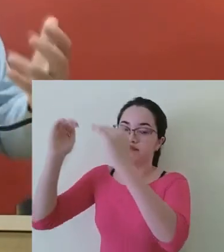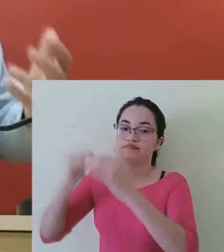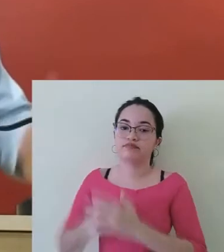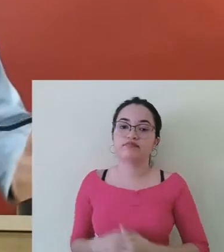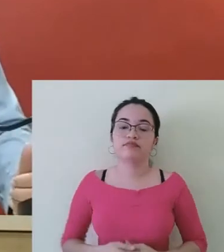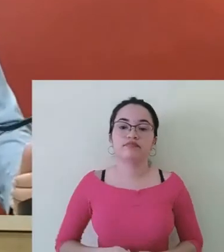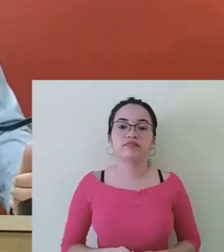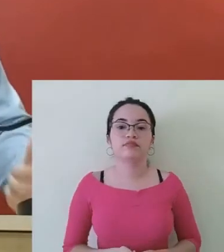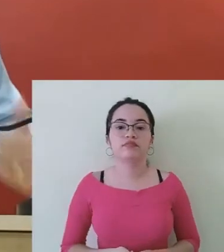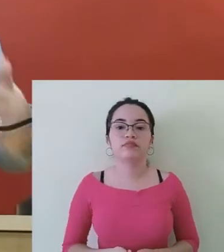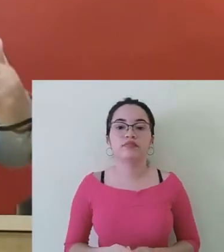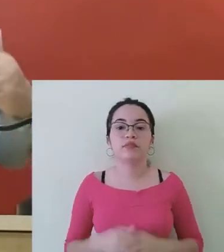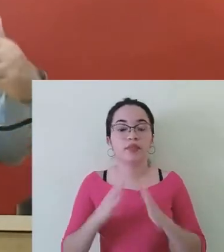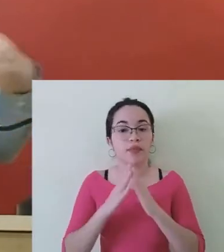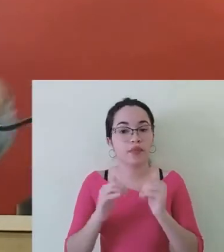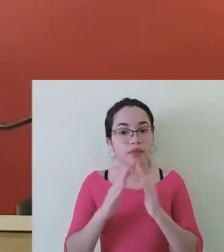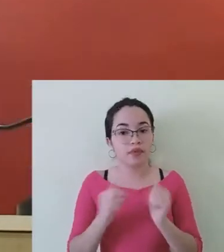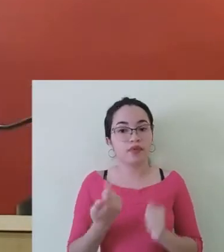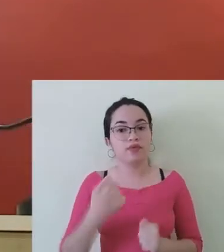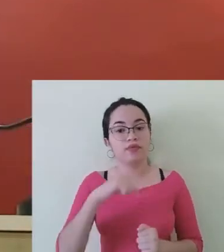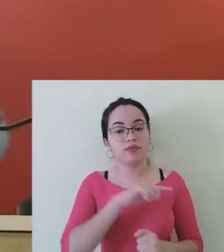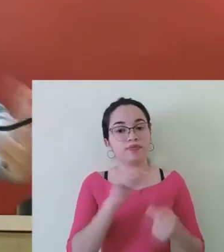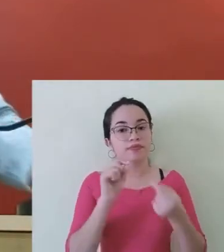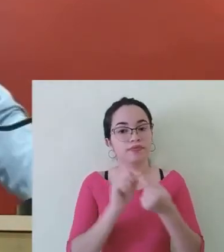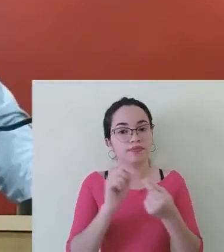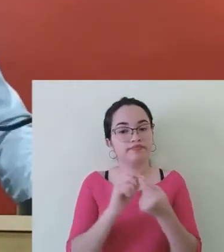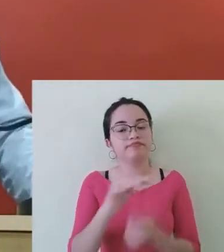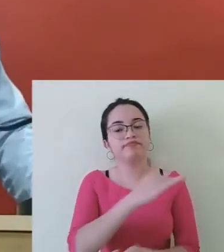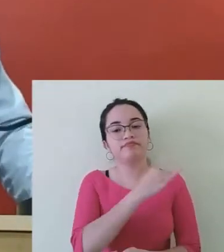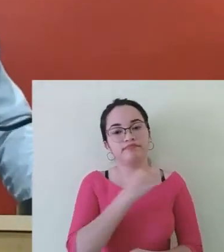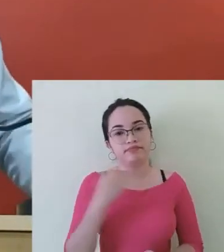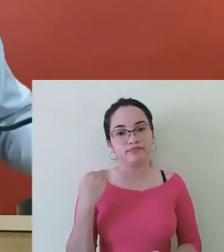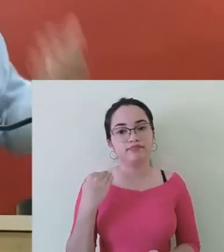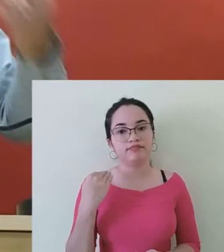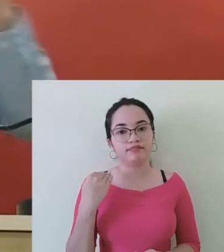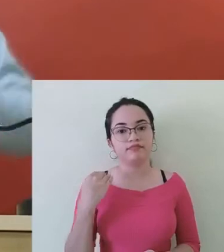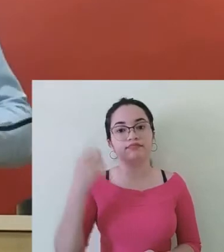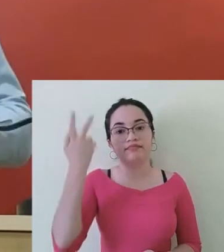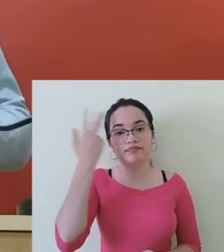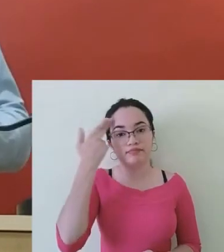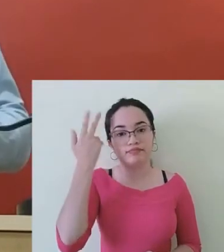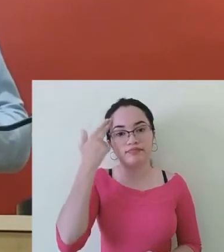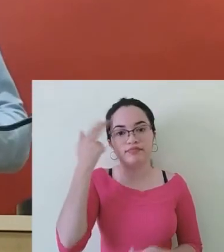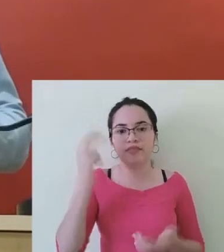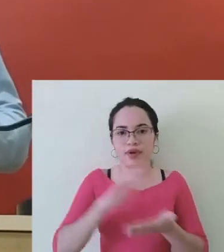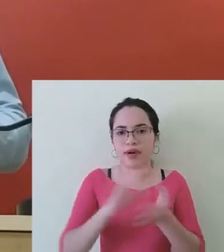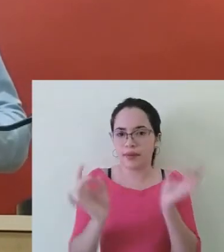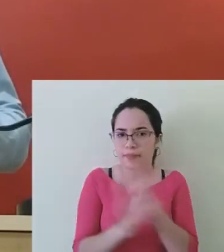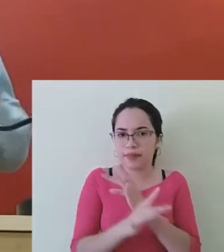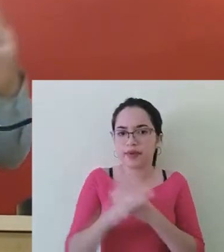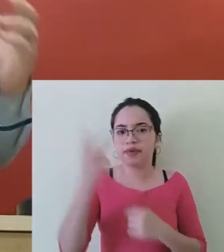em obediência a Deus, ele pede que nós façamos morrer essa natureza